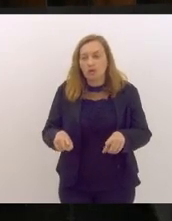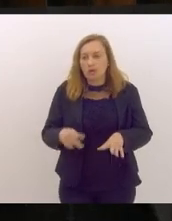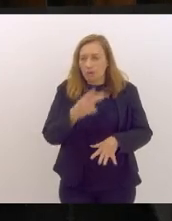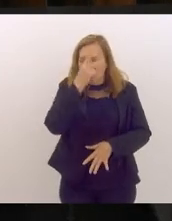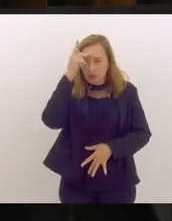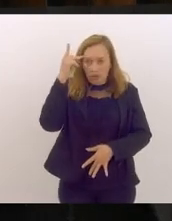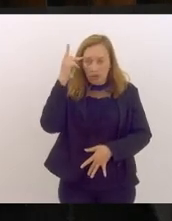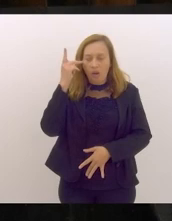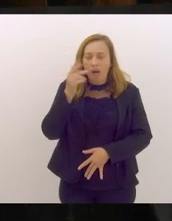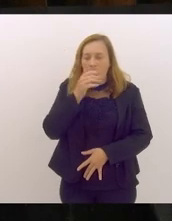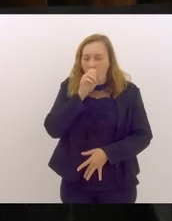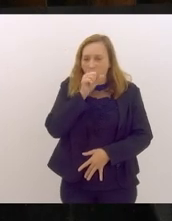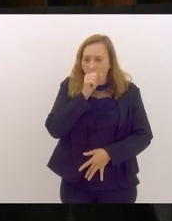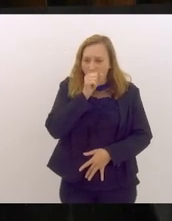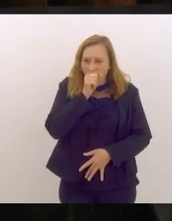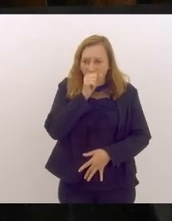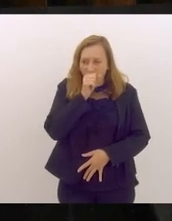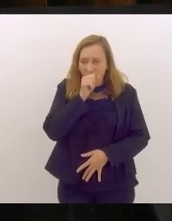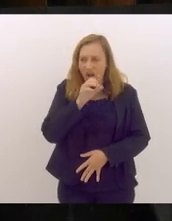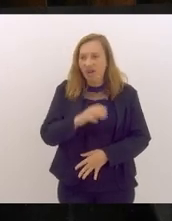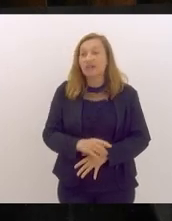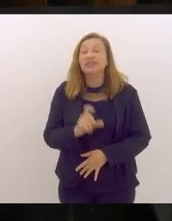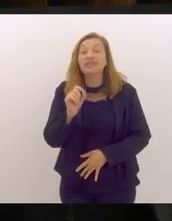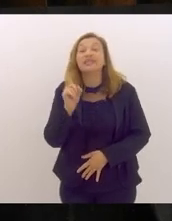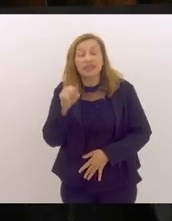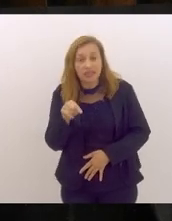pessoa física, que é